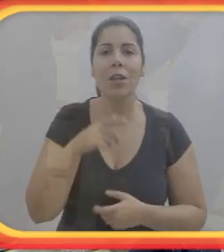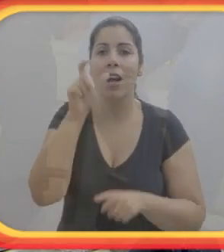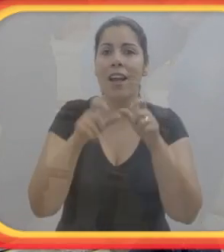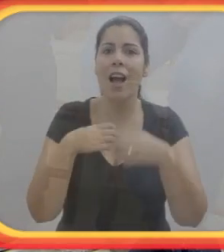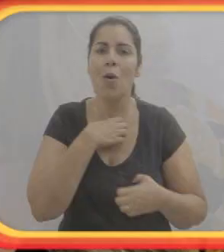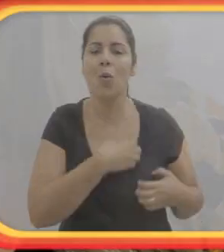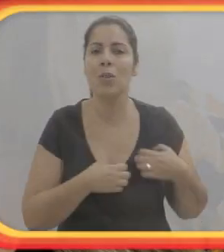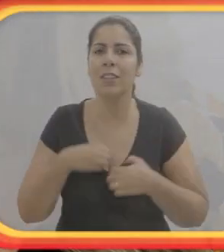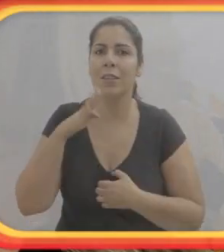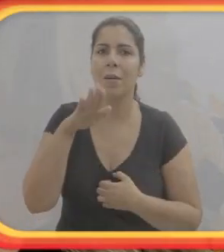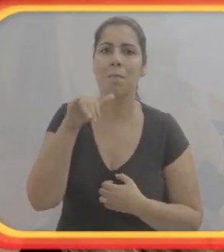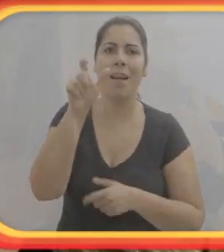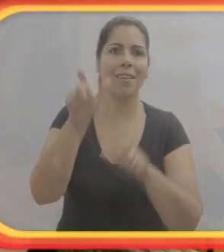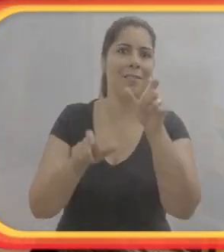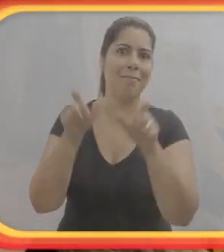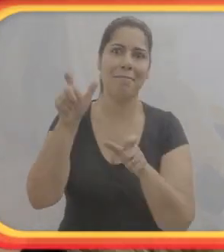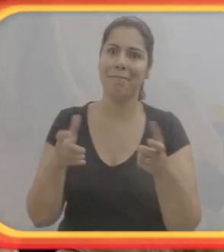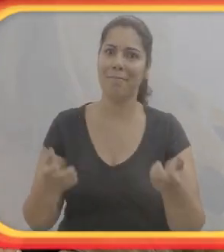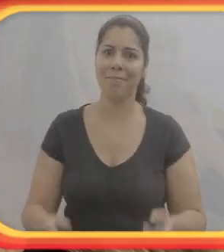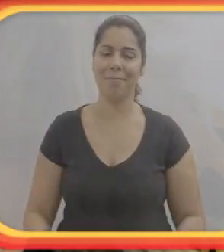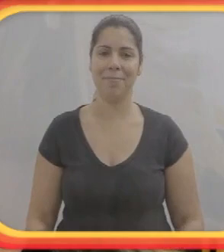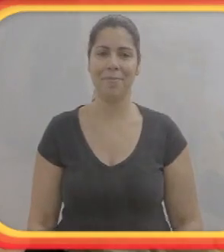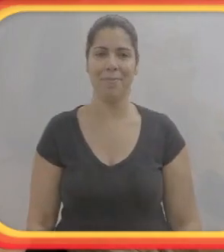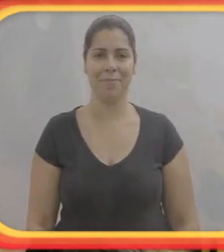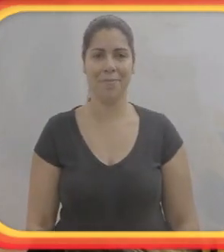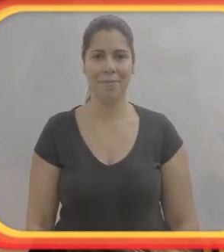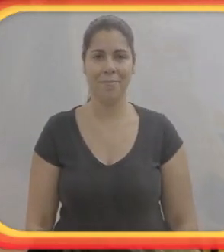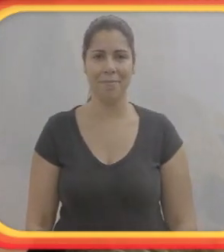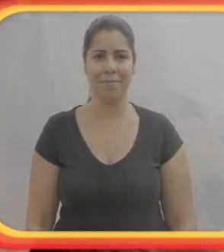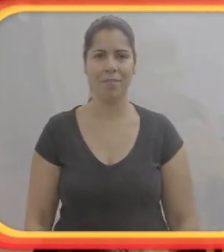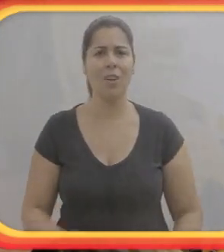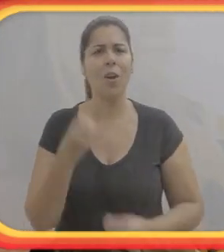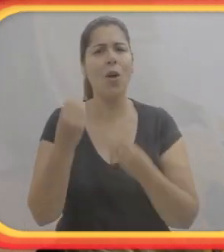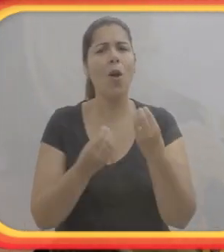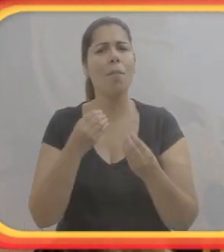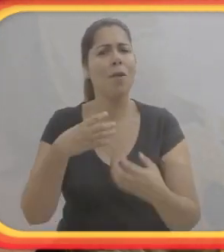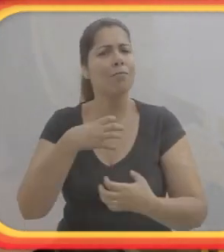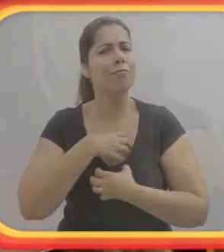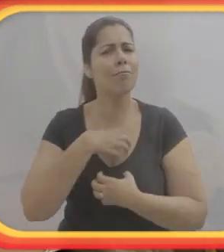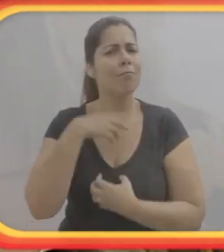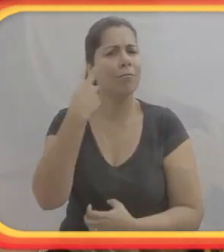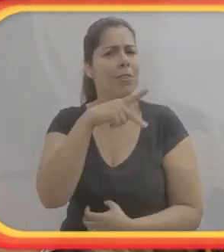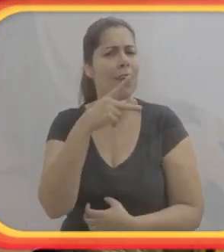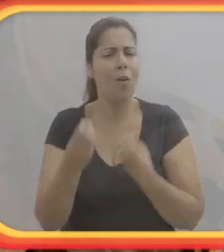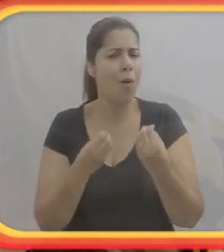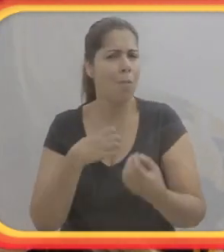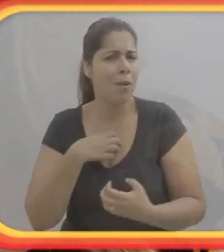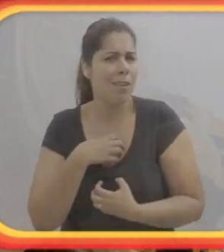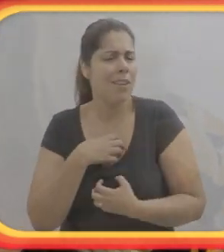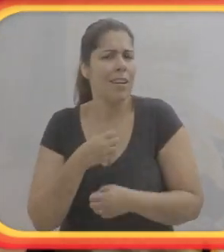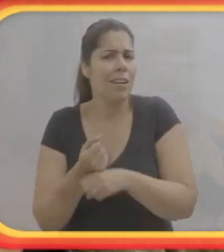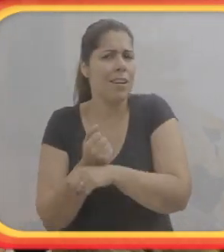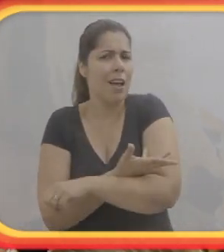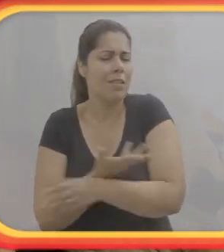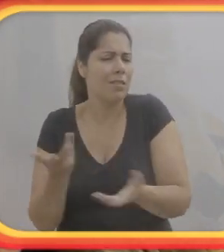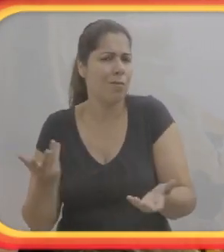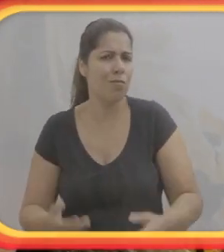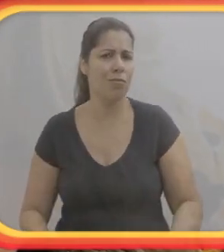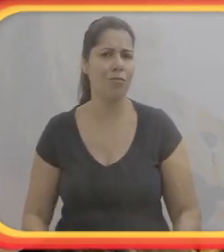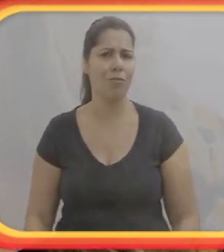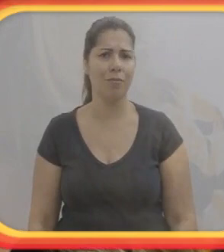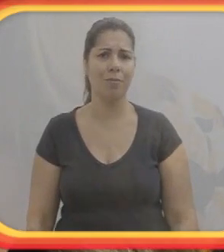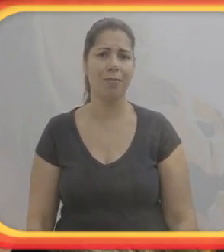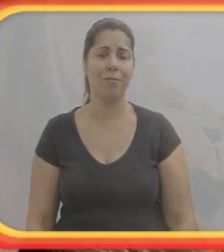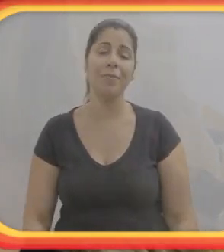incentivá-lo com isso. E a terapeuta fala para ele, olha, para a mãe, ele pode ter uma família, ele só precisa ser treinado